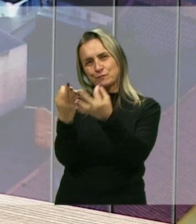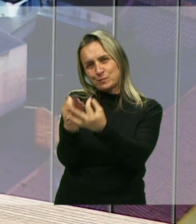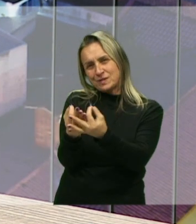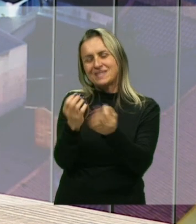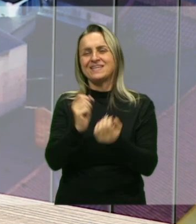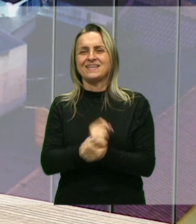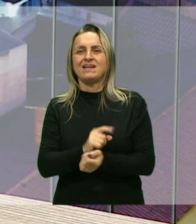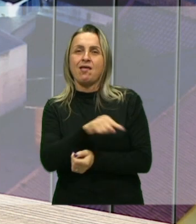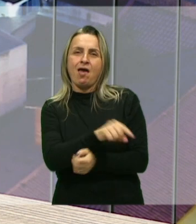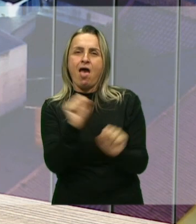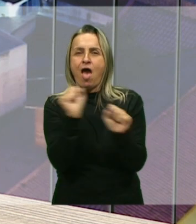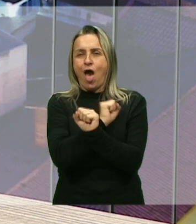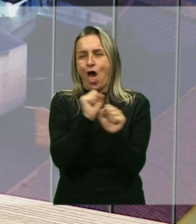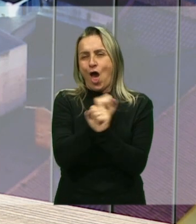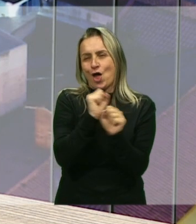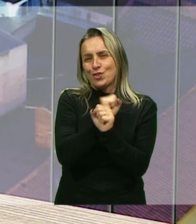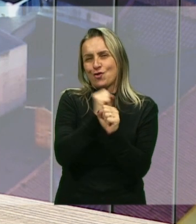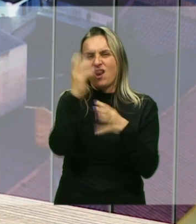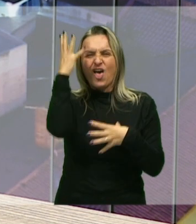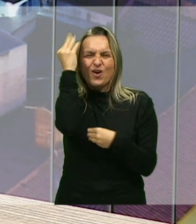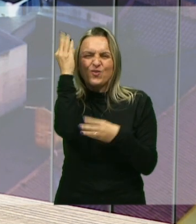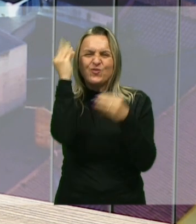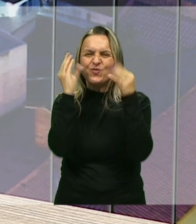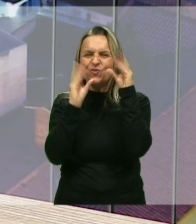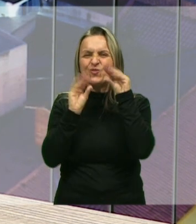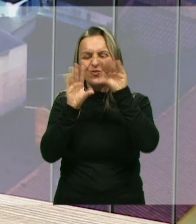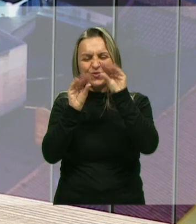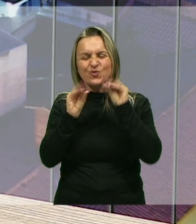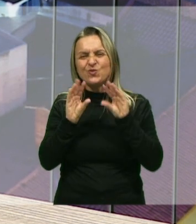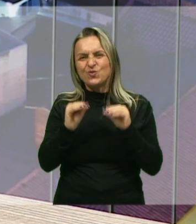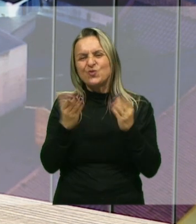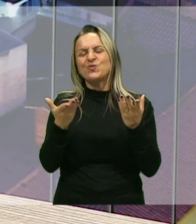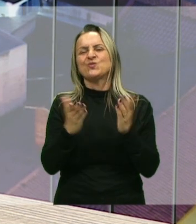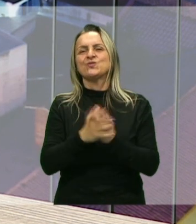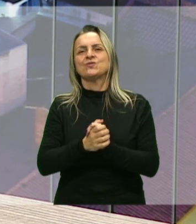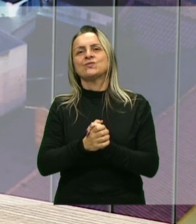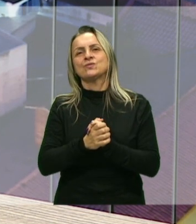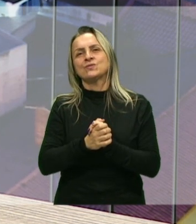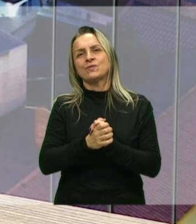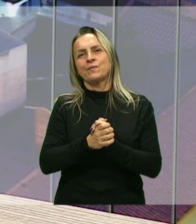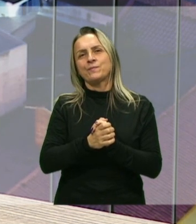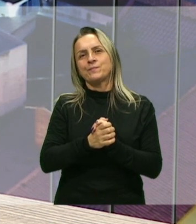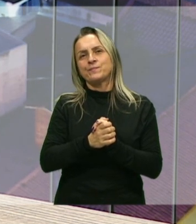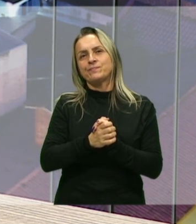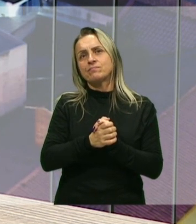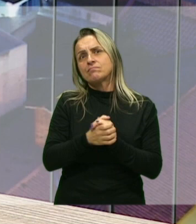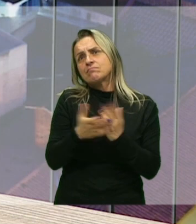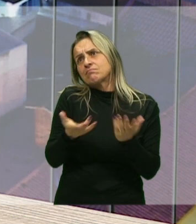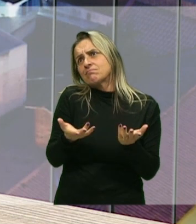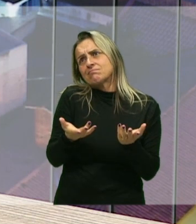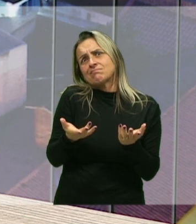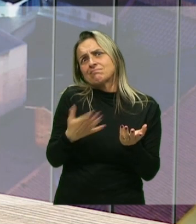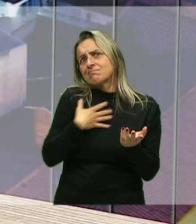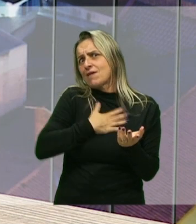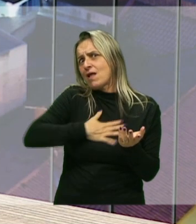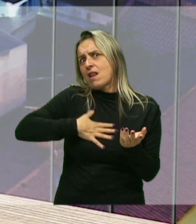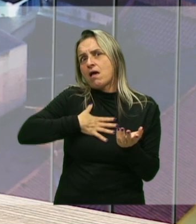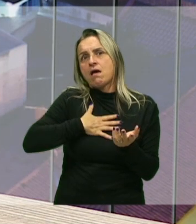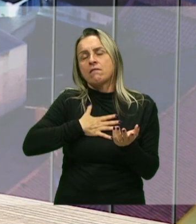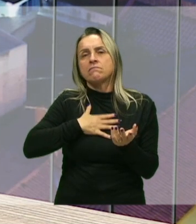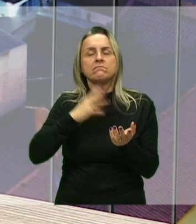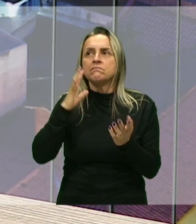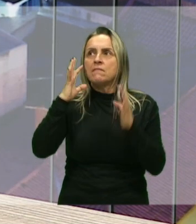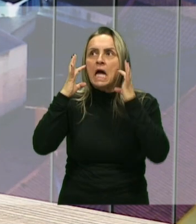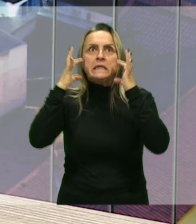Hibisco adora urso, então a gente brinca bastante em casa com urso de pelúcia, então... ela é ligada em tudo. Ela escutou o carro entrando